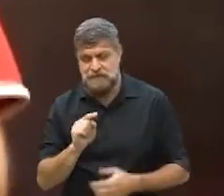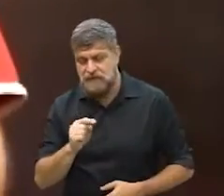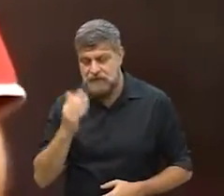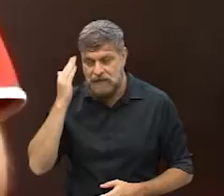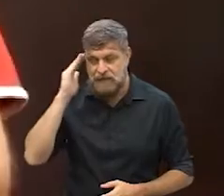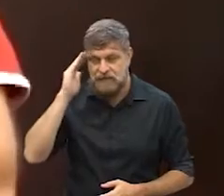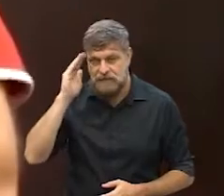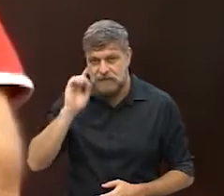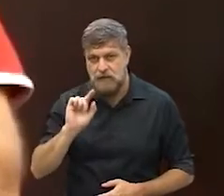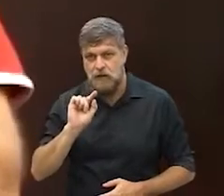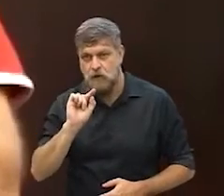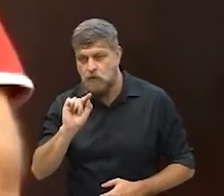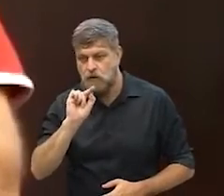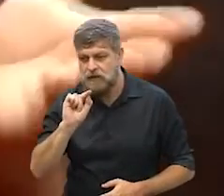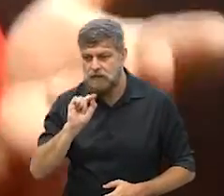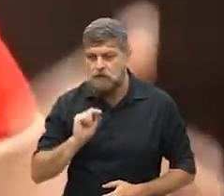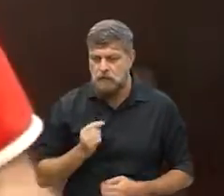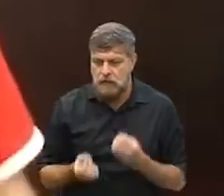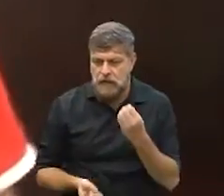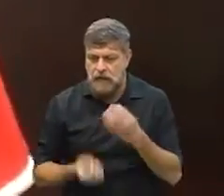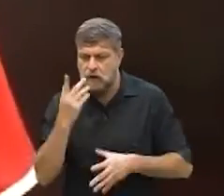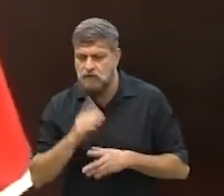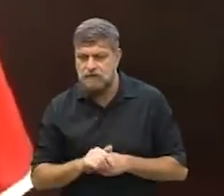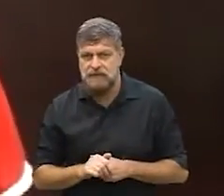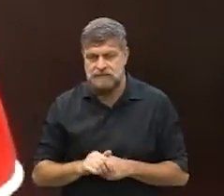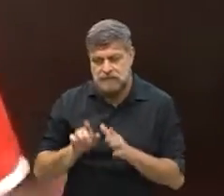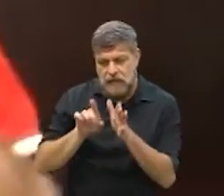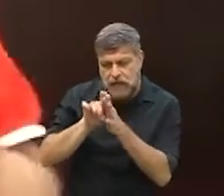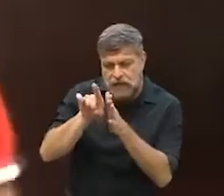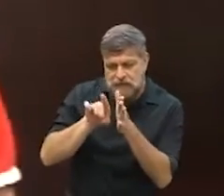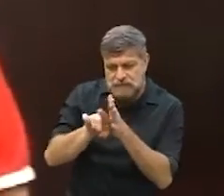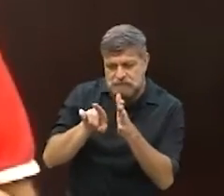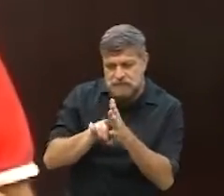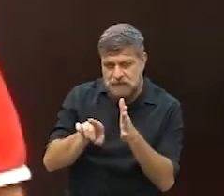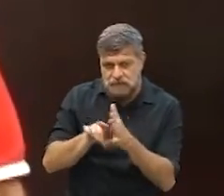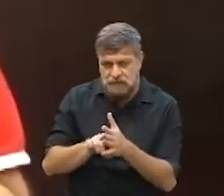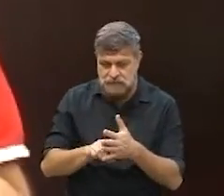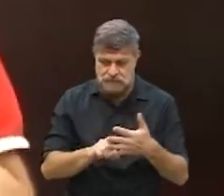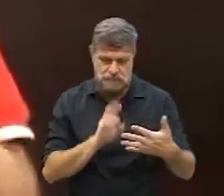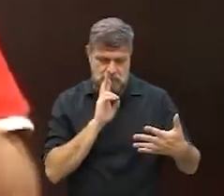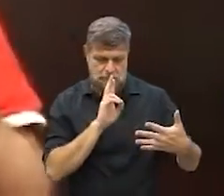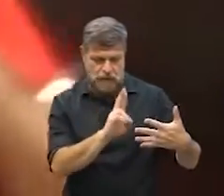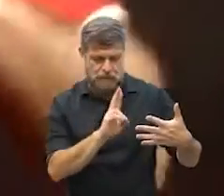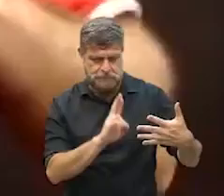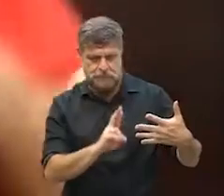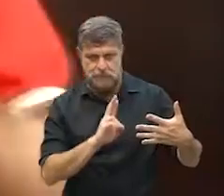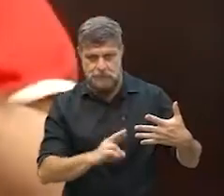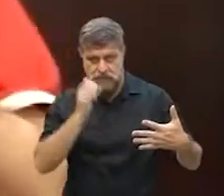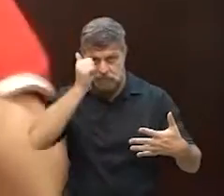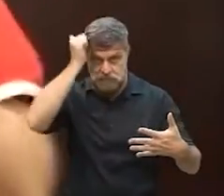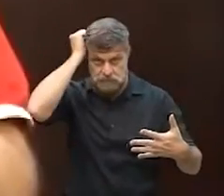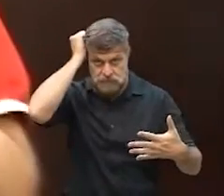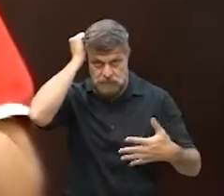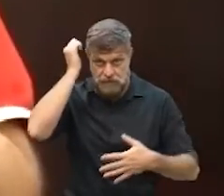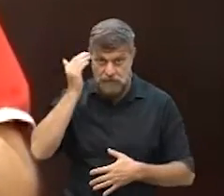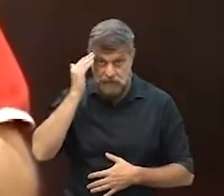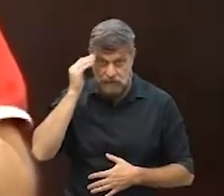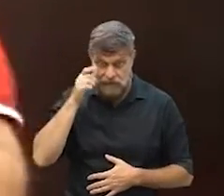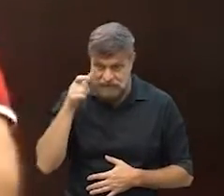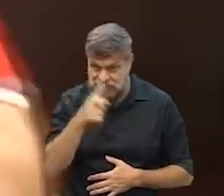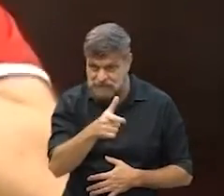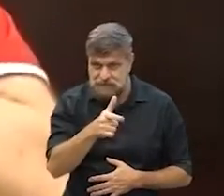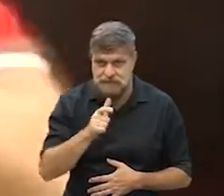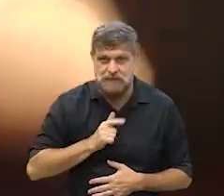começar entendendo como é o processo deles de captação das questões, né? É interessante entender